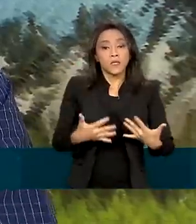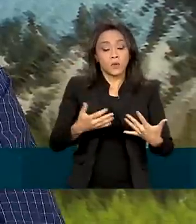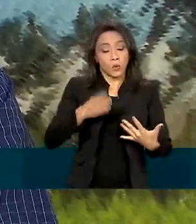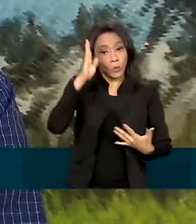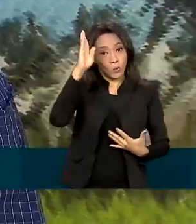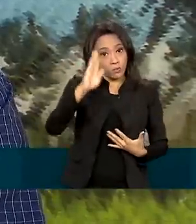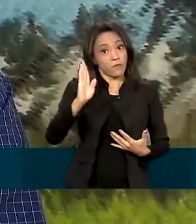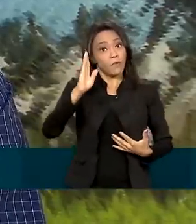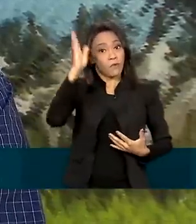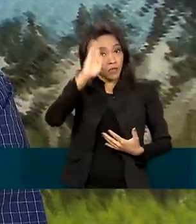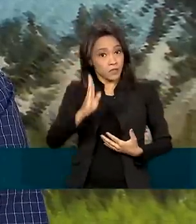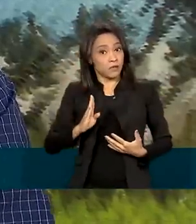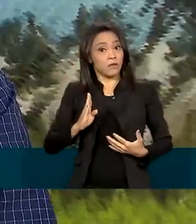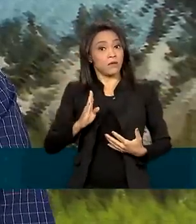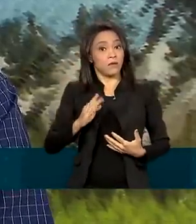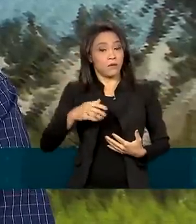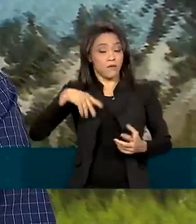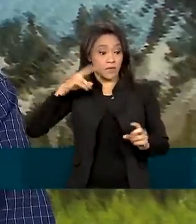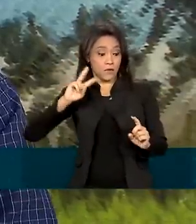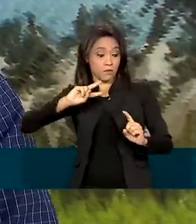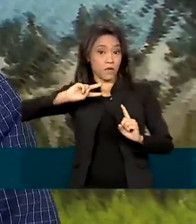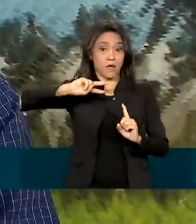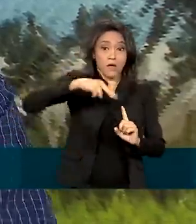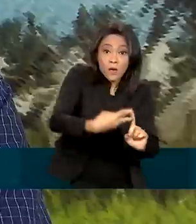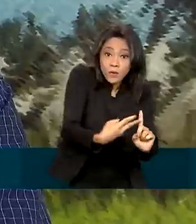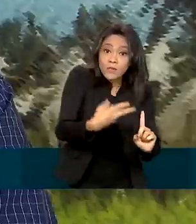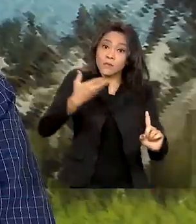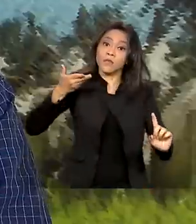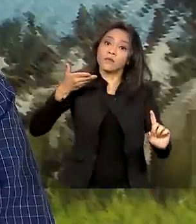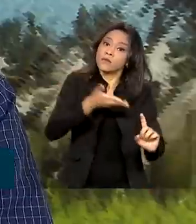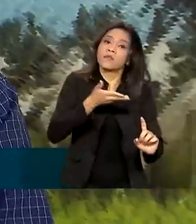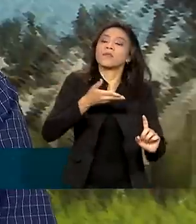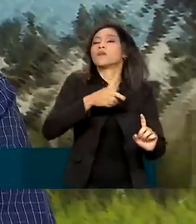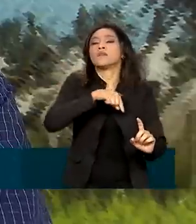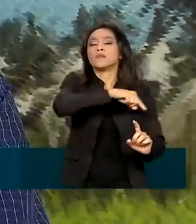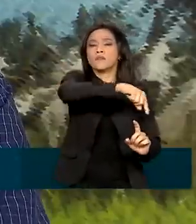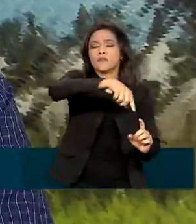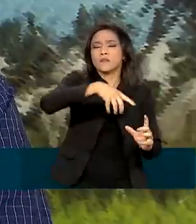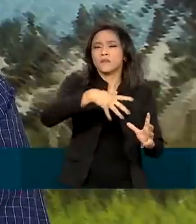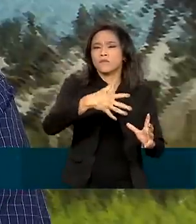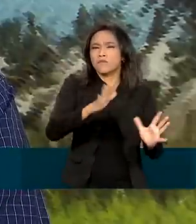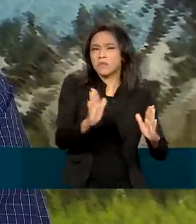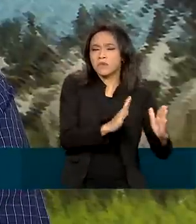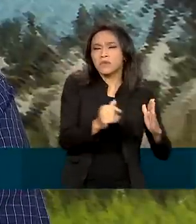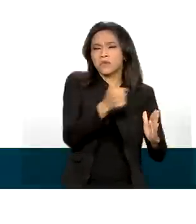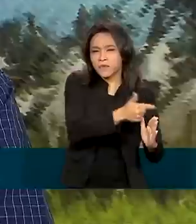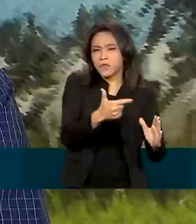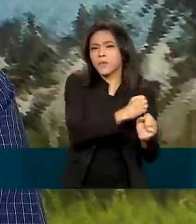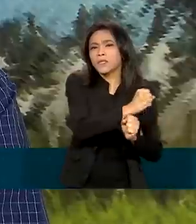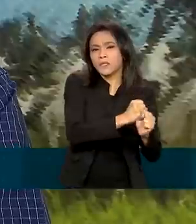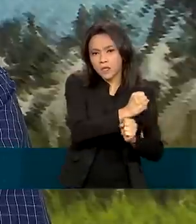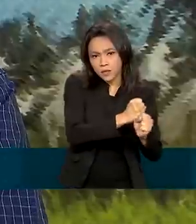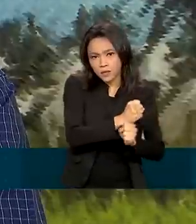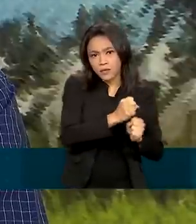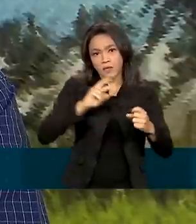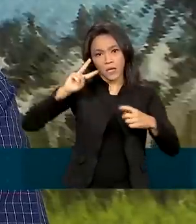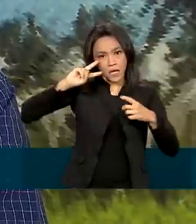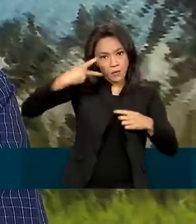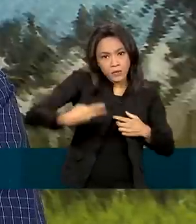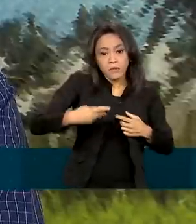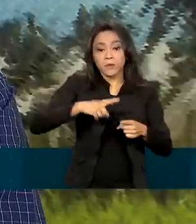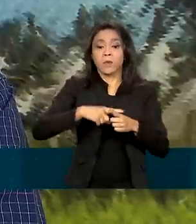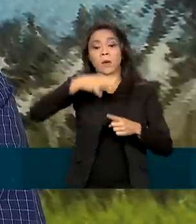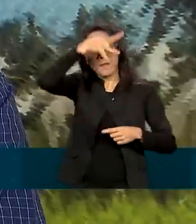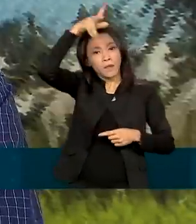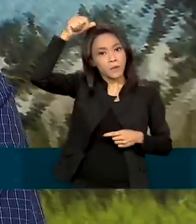hoje nesses estados, né? Isso, obviamente, dentro de um percurso aí que nós esperamos, dentro de 2 anos, ter esse reconhecimento. Esses estados são o Mato Grosso,